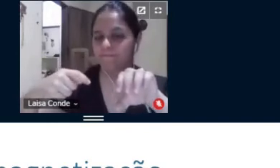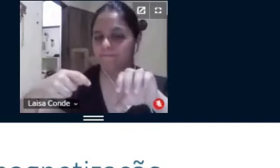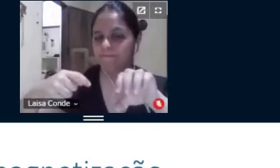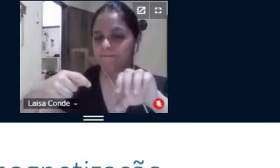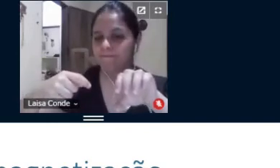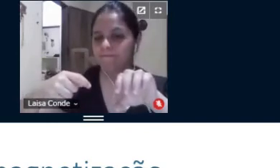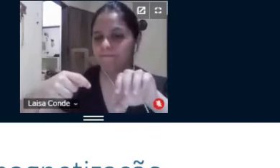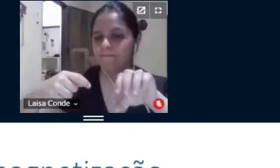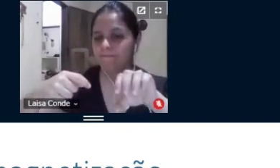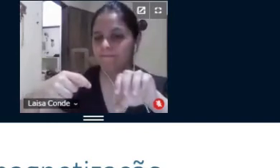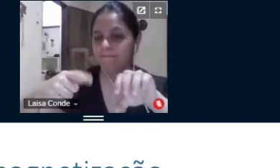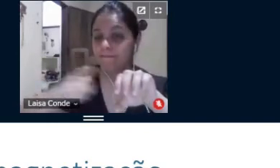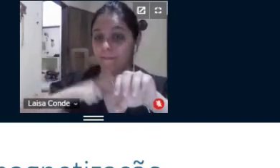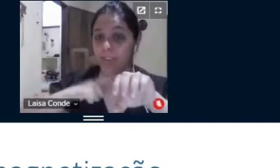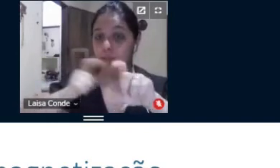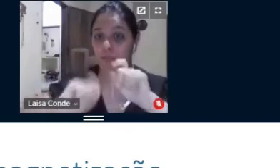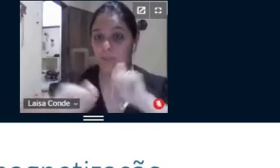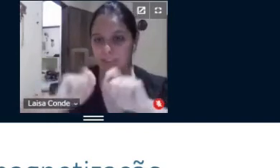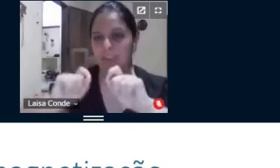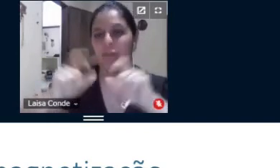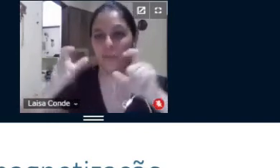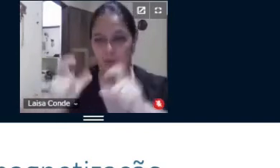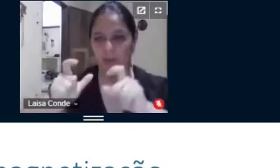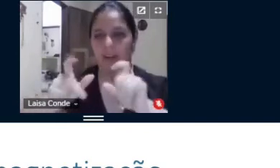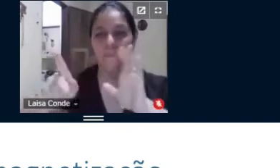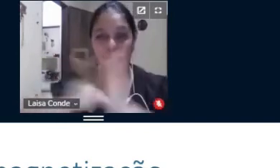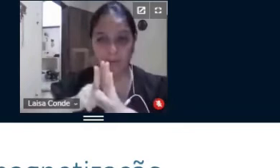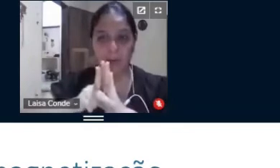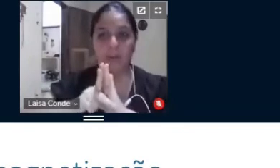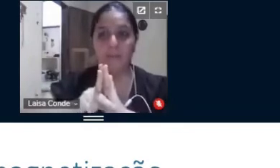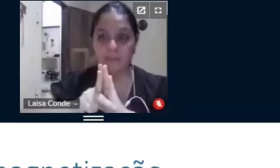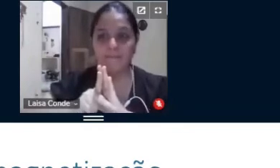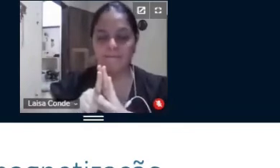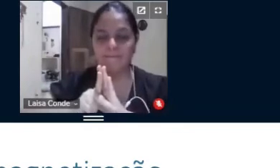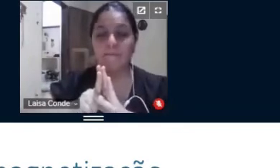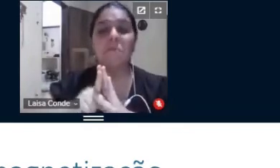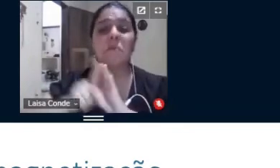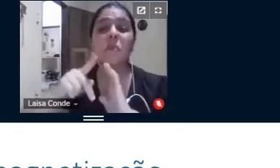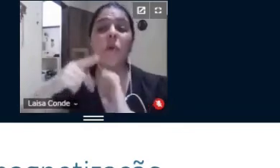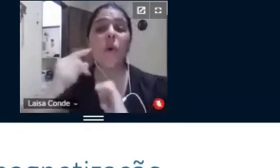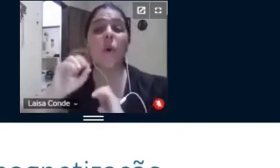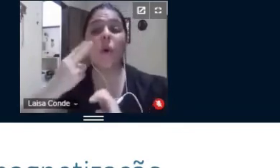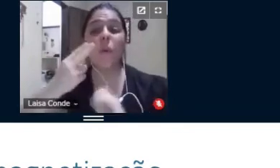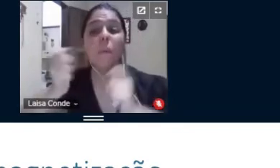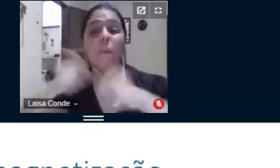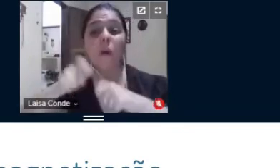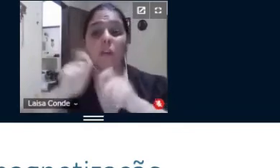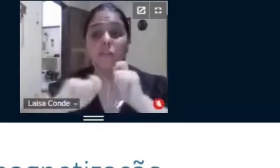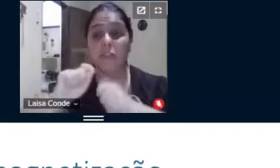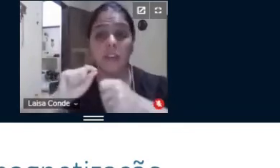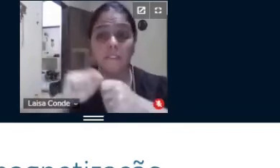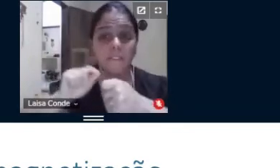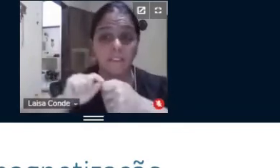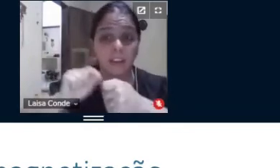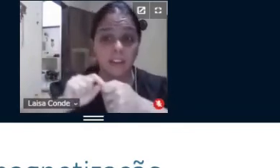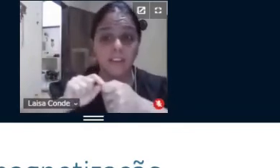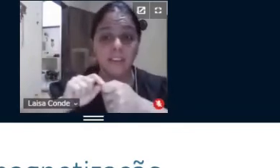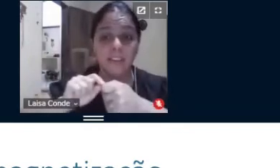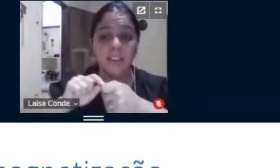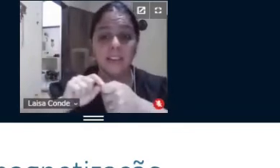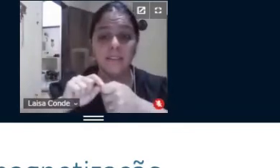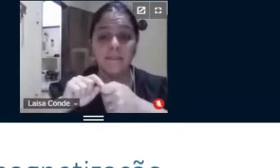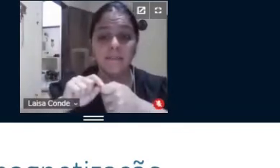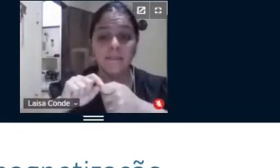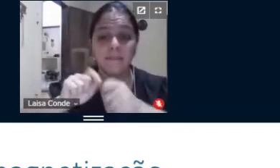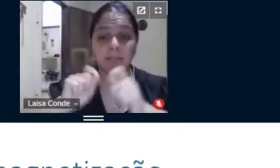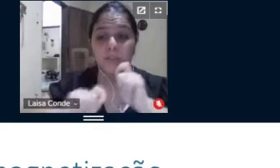Uma direção predominante, ou a gente pode fazer com que ele seja com